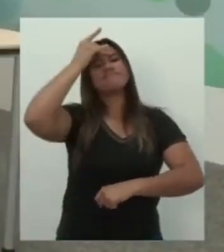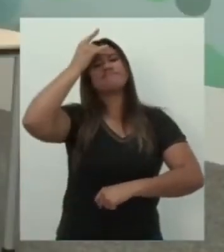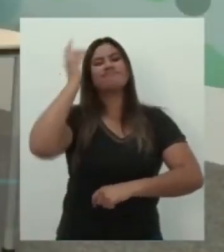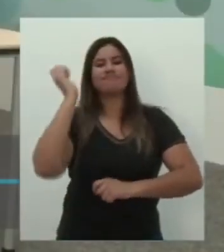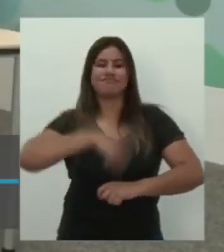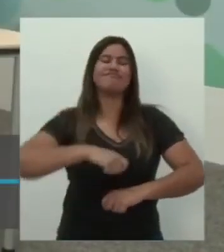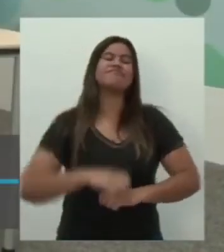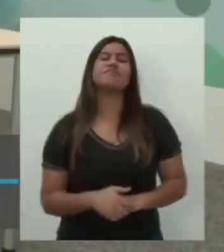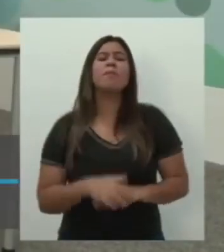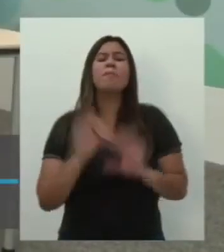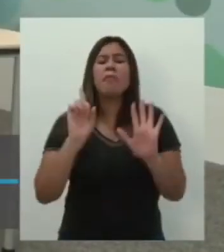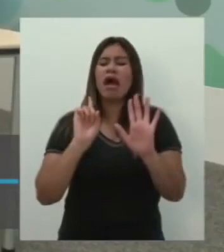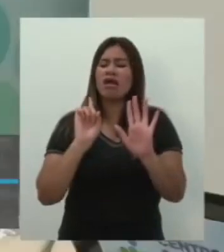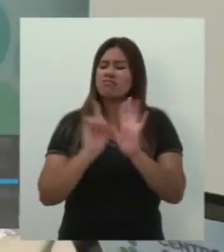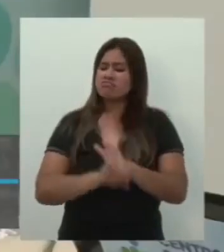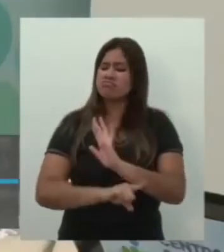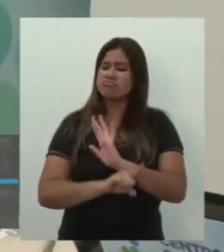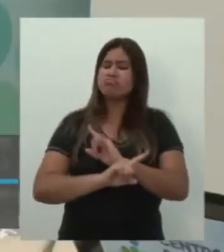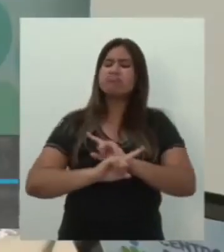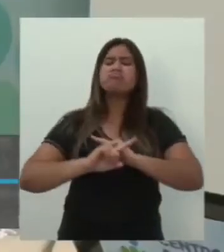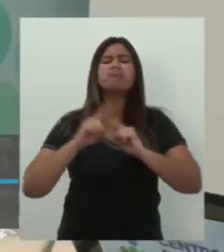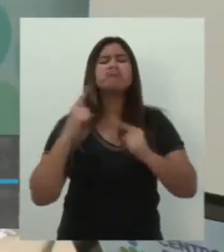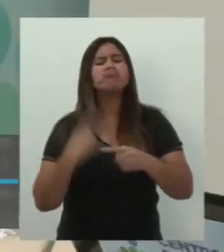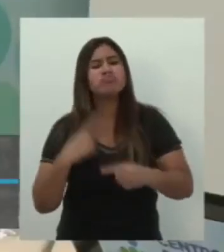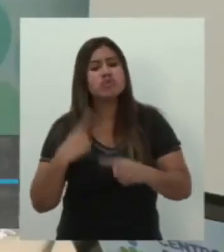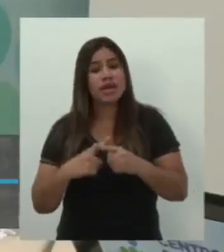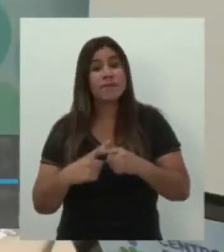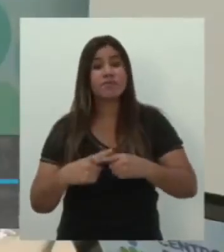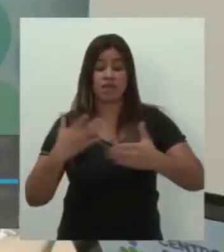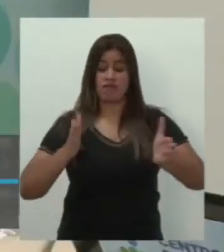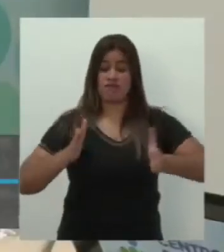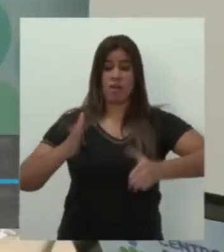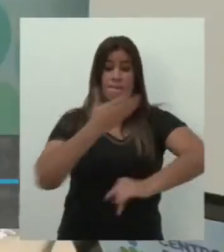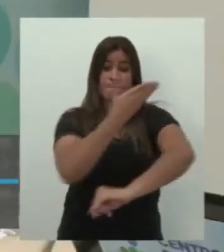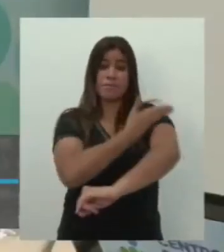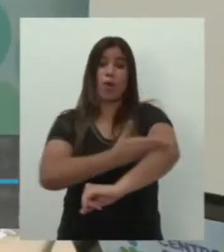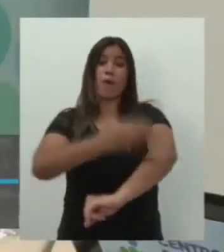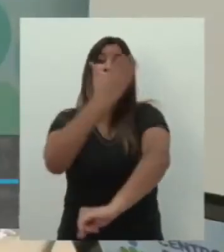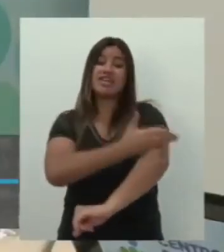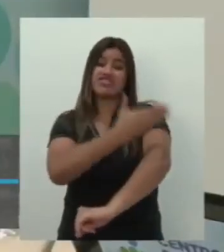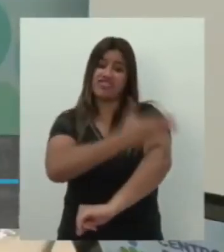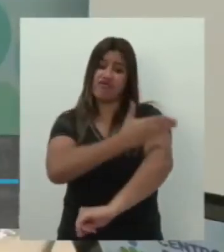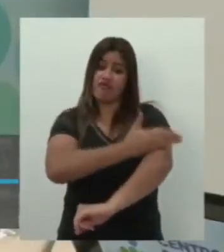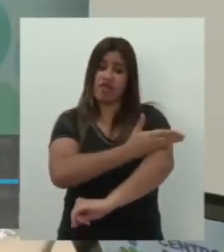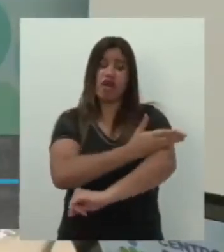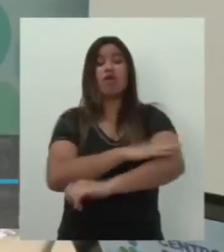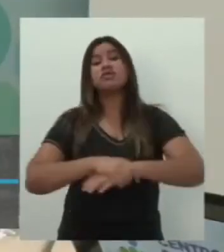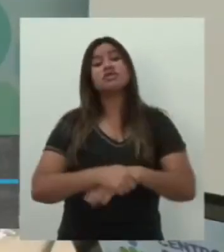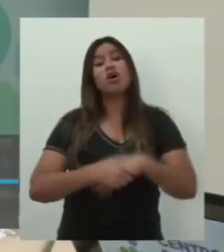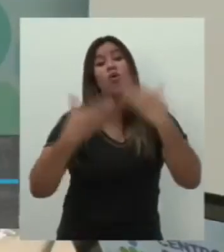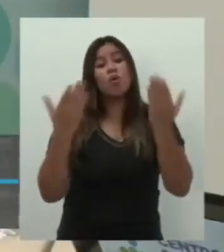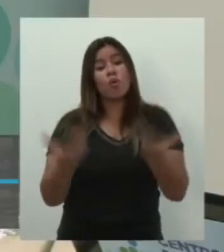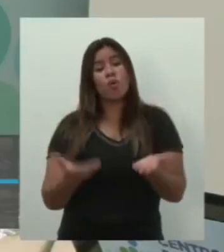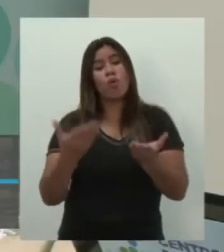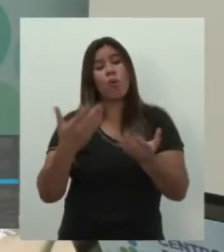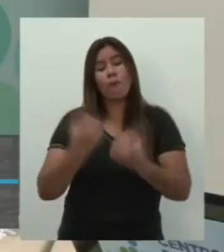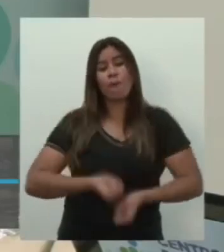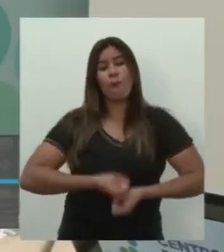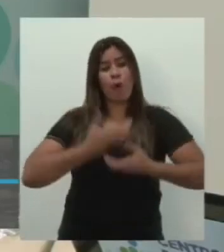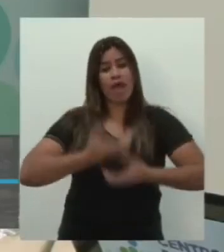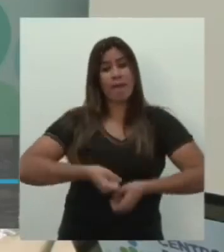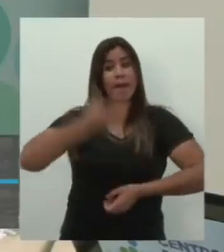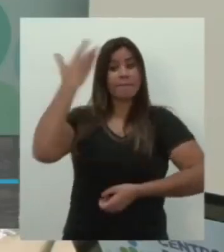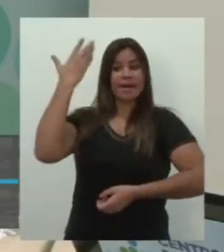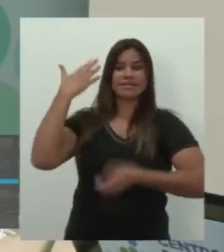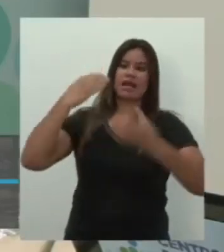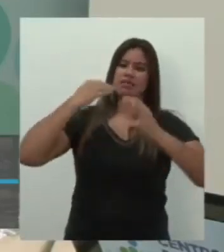pergunta para vocês? Porque estamos falando de um período medieval. As primeiras cantigas, os primeiros poemas em língua portuguesa, eles não eram